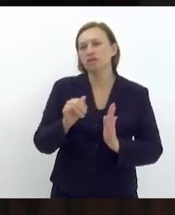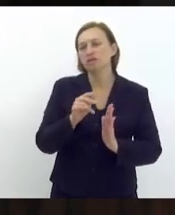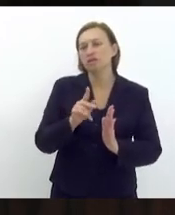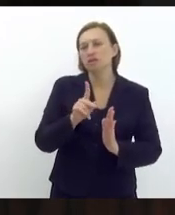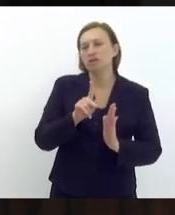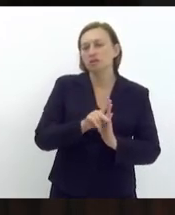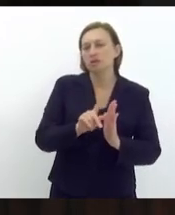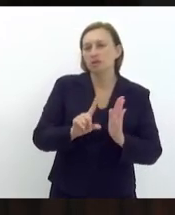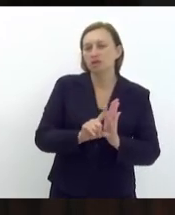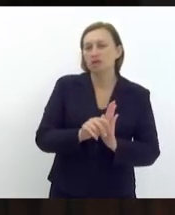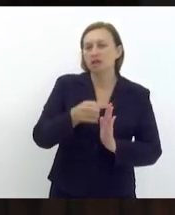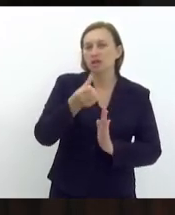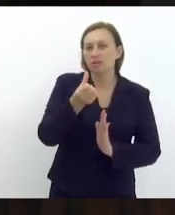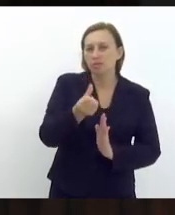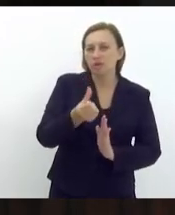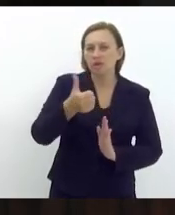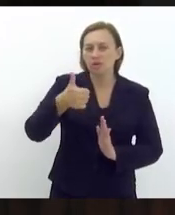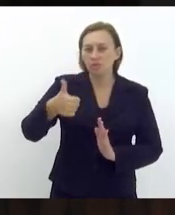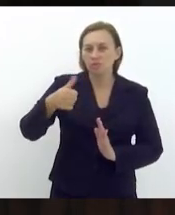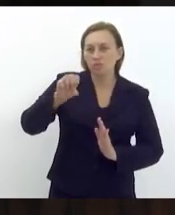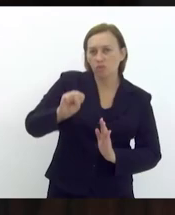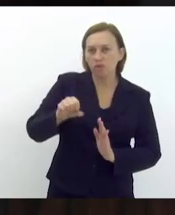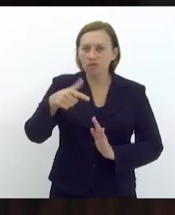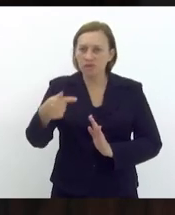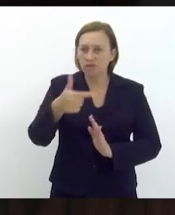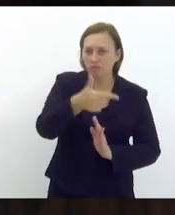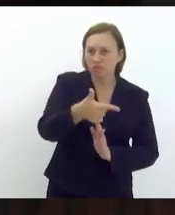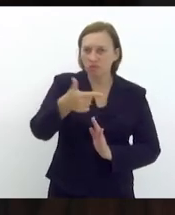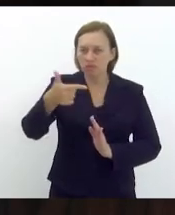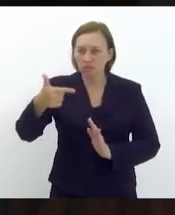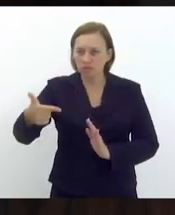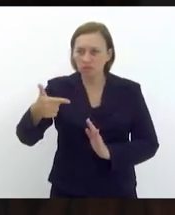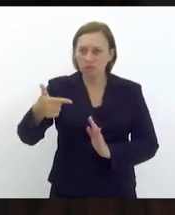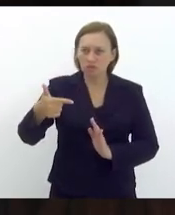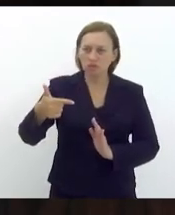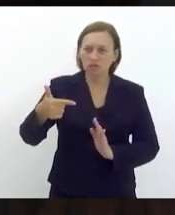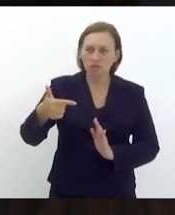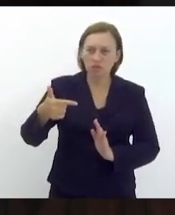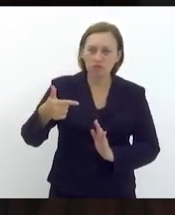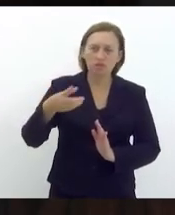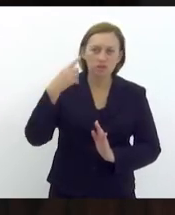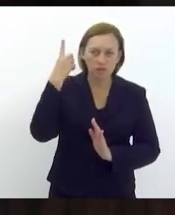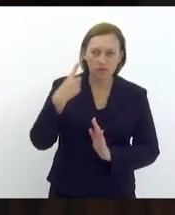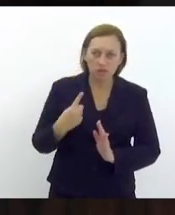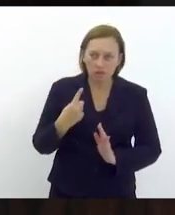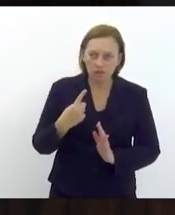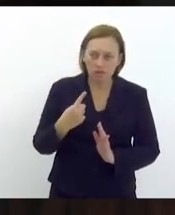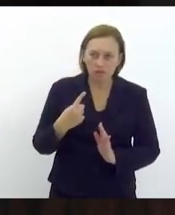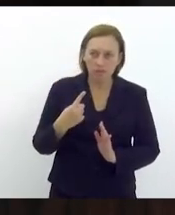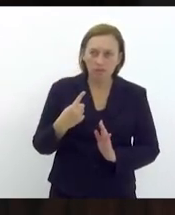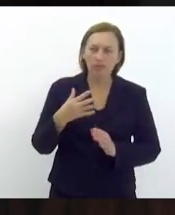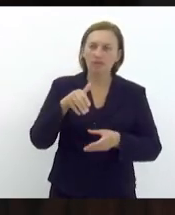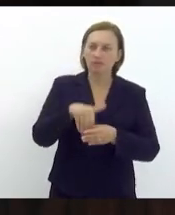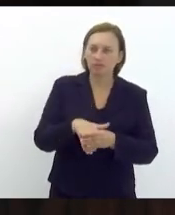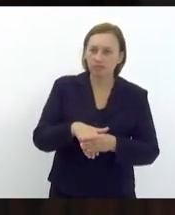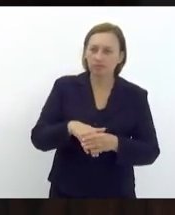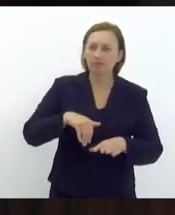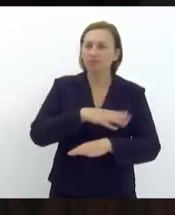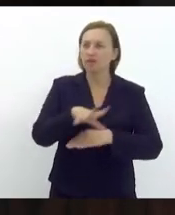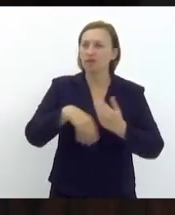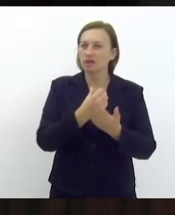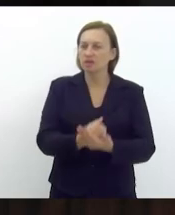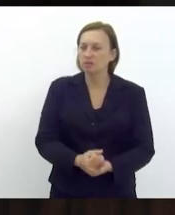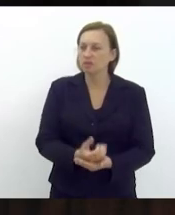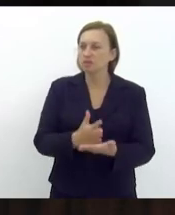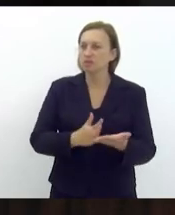de 6187 de 2022 deputada Dani Monteiro em votação sobre os que